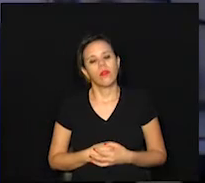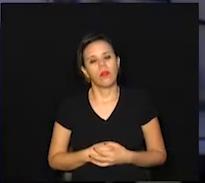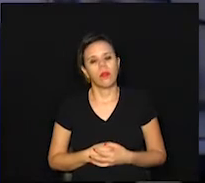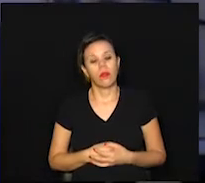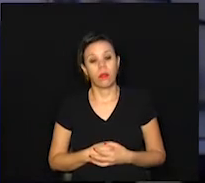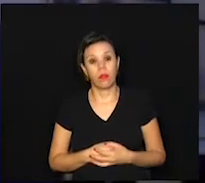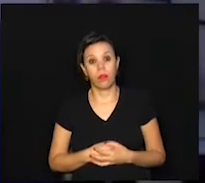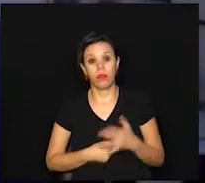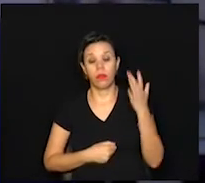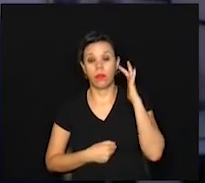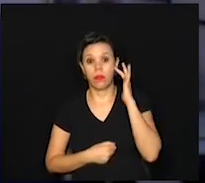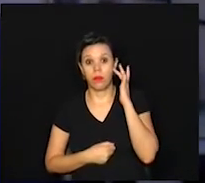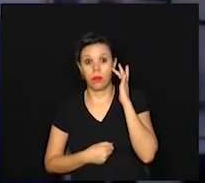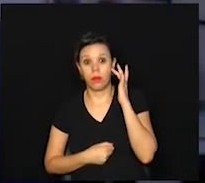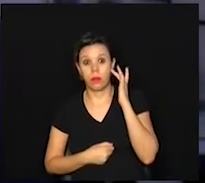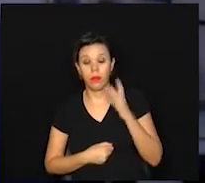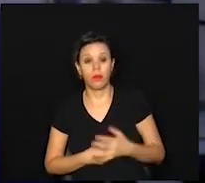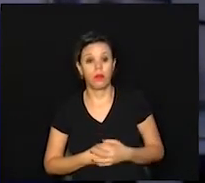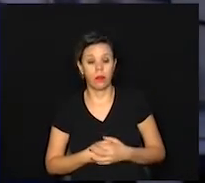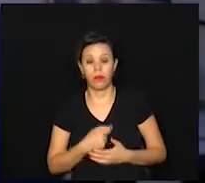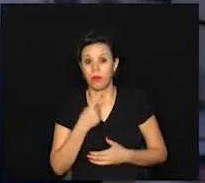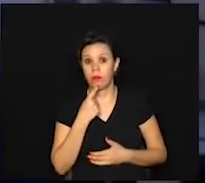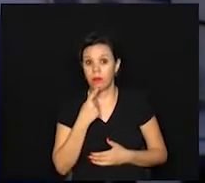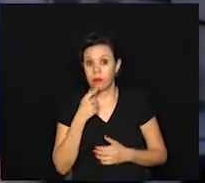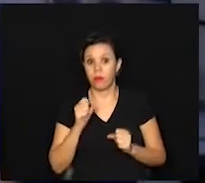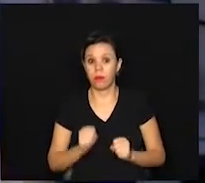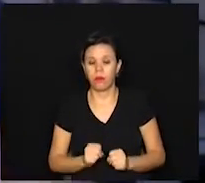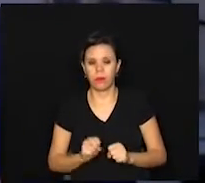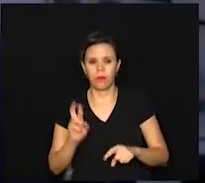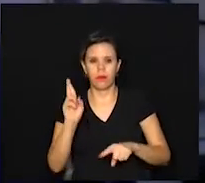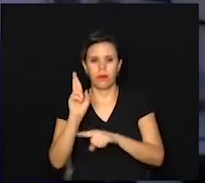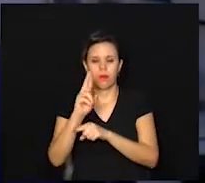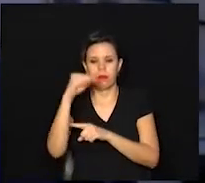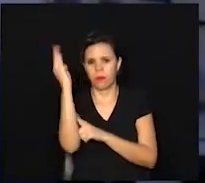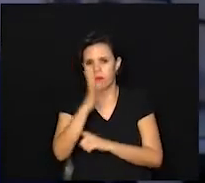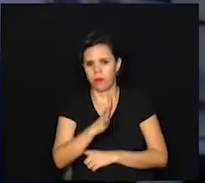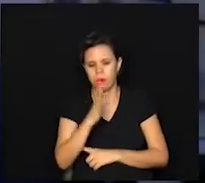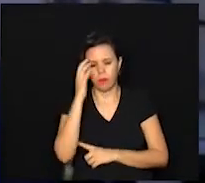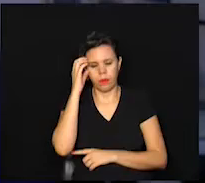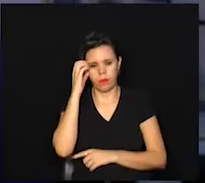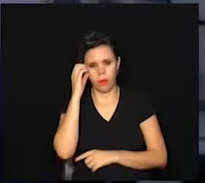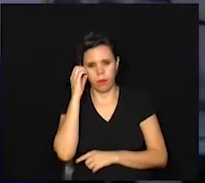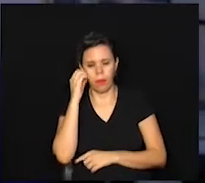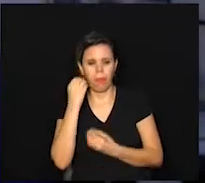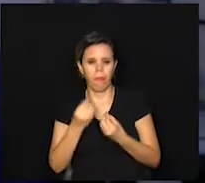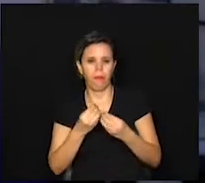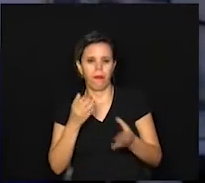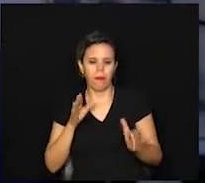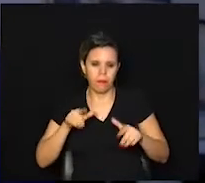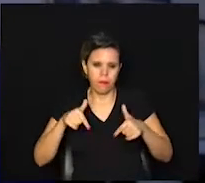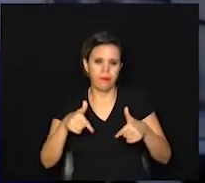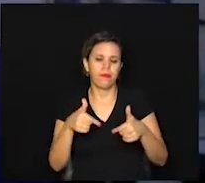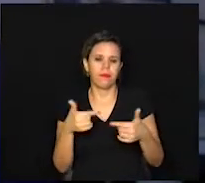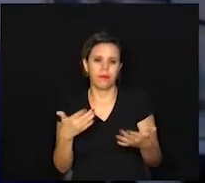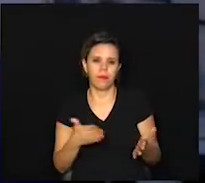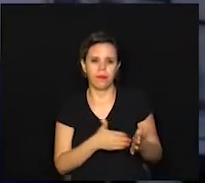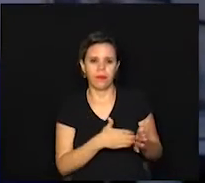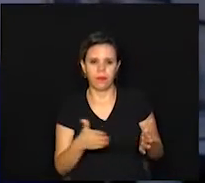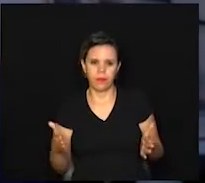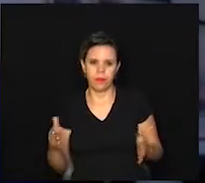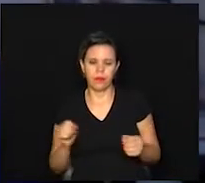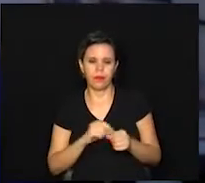eu acho que Campinas pode ser uma referência nacional sobre como enfrentar esse momento que está